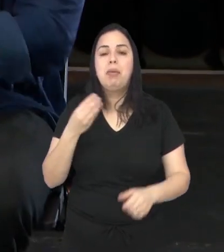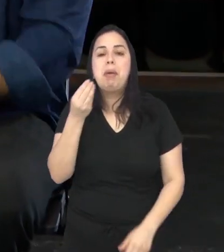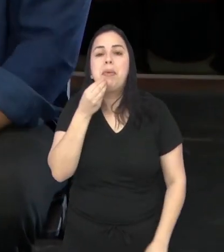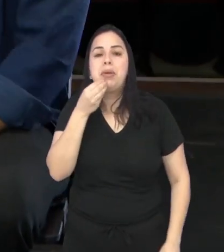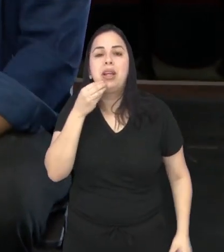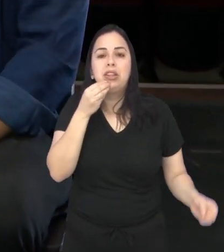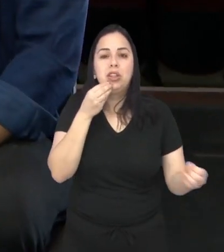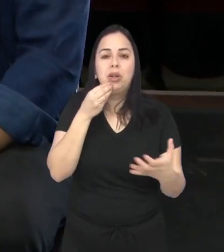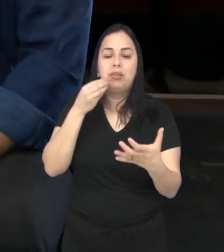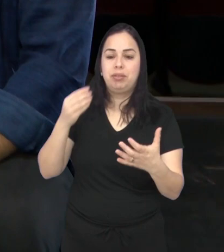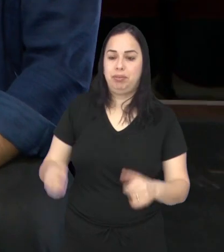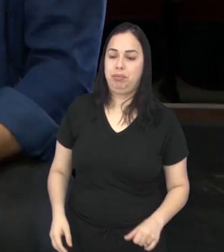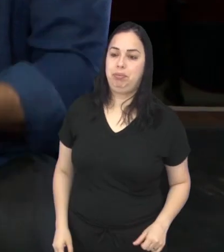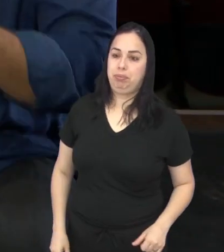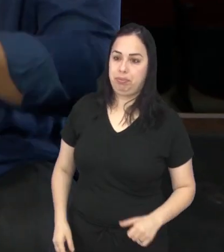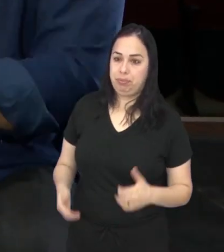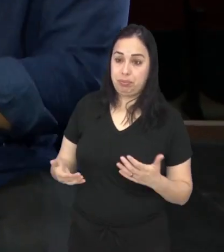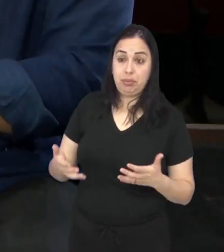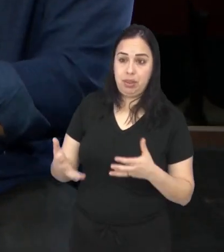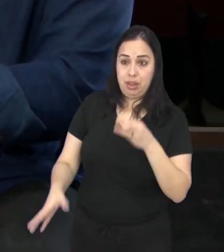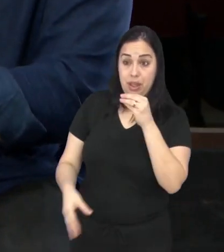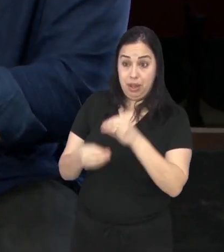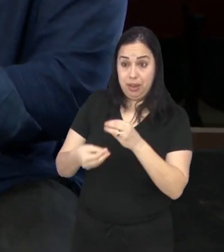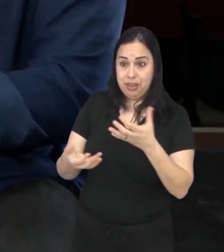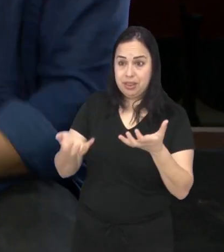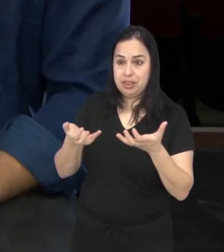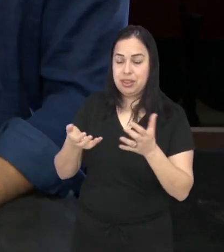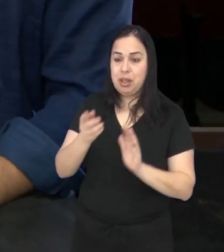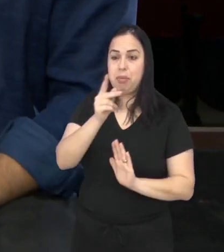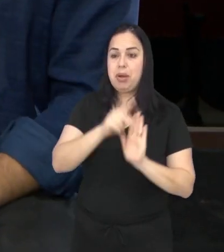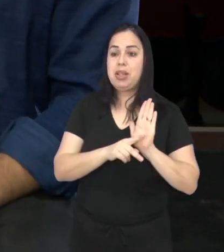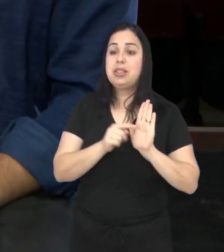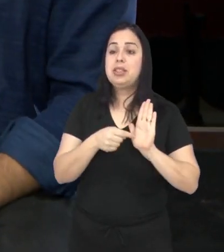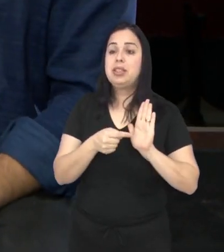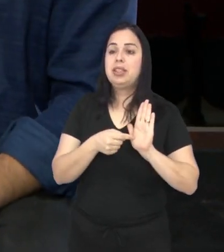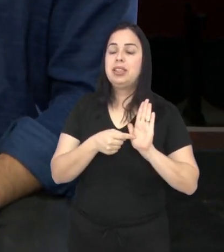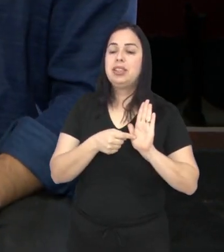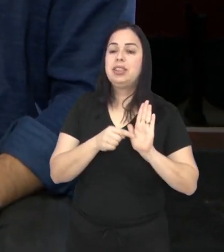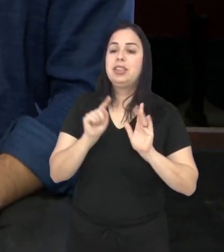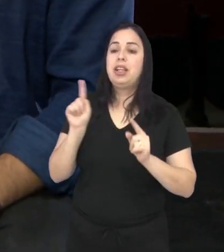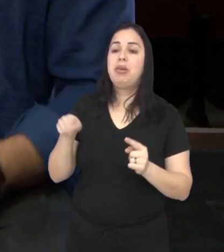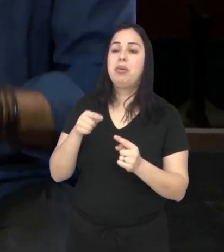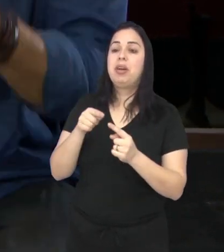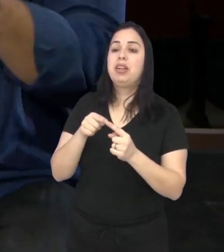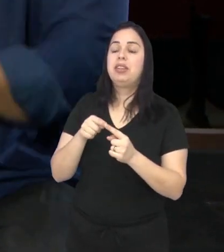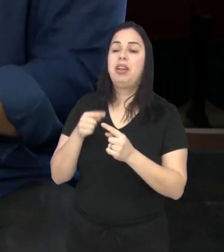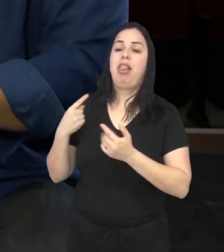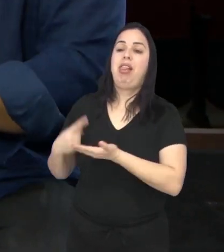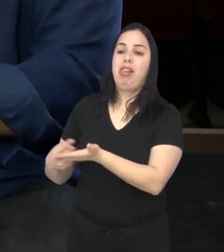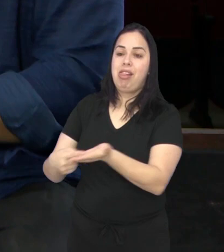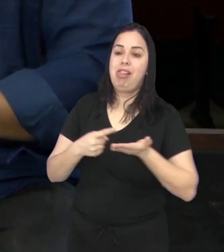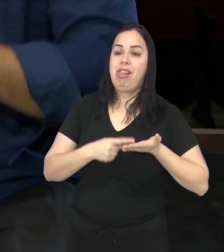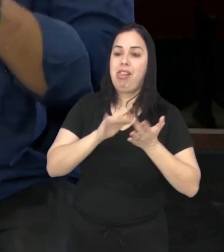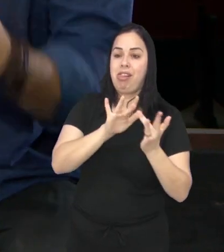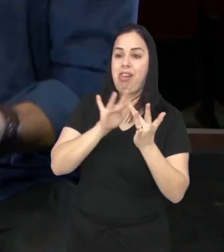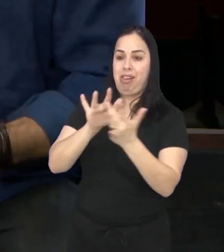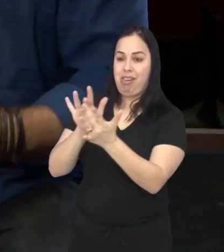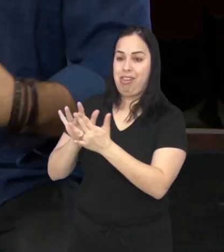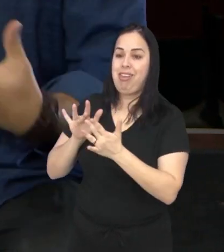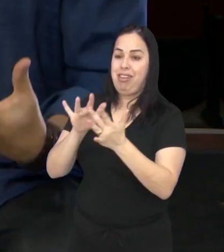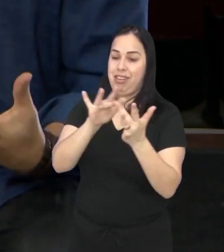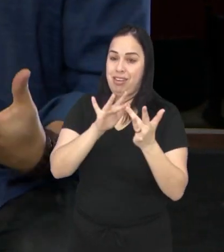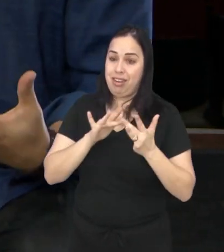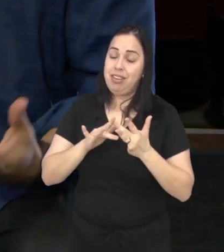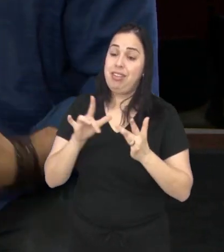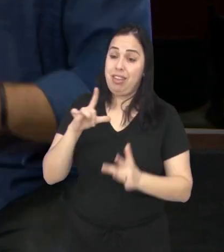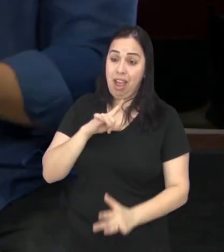outra coisa que eu queria acrescentar é o seguinte, o projeto também tem a ideia de fazer um network entre os artistas. Já está fazendo. Então os